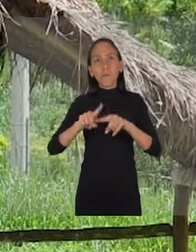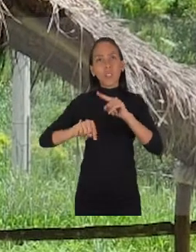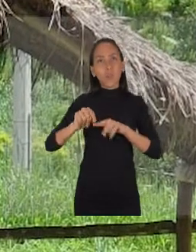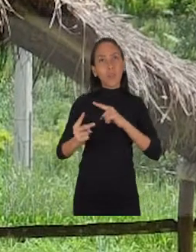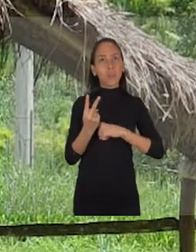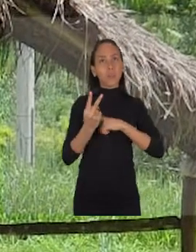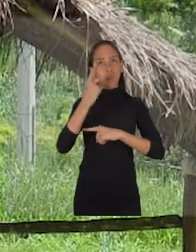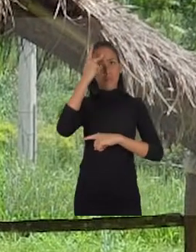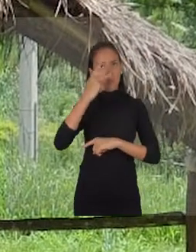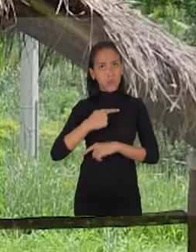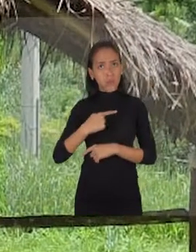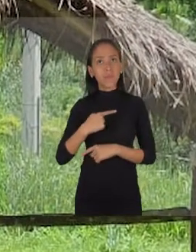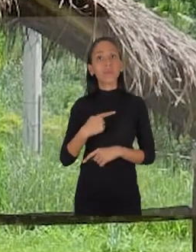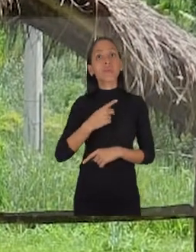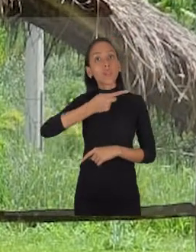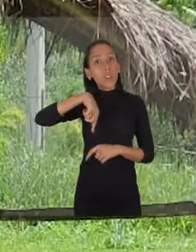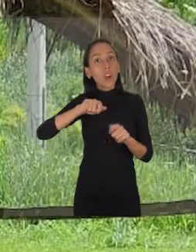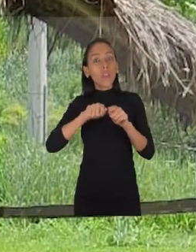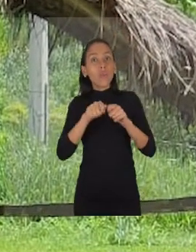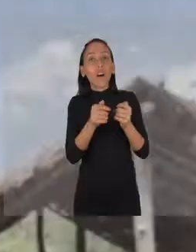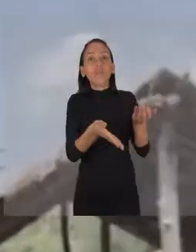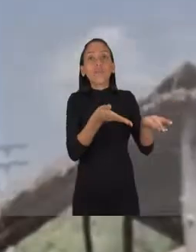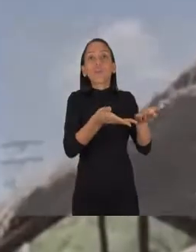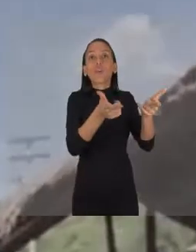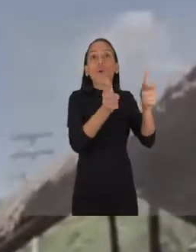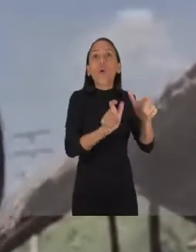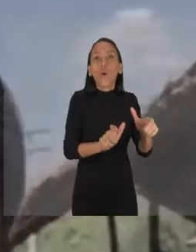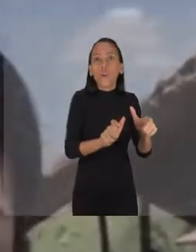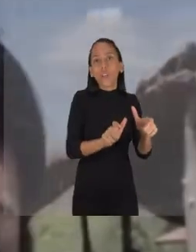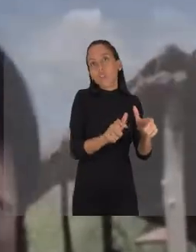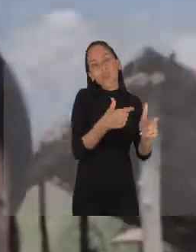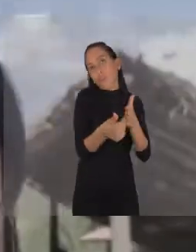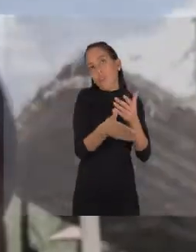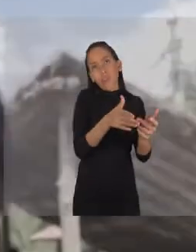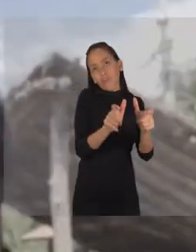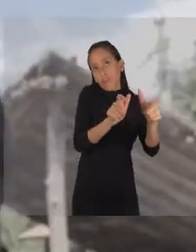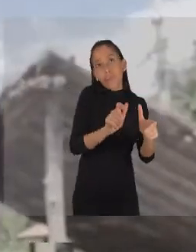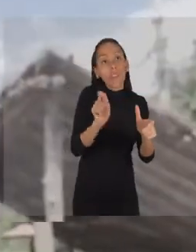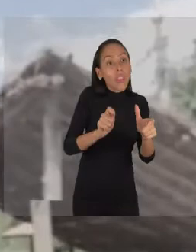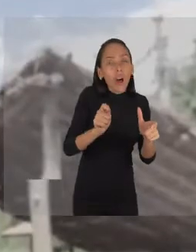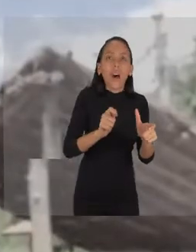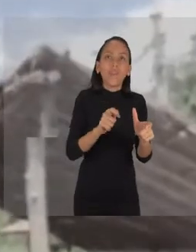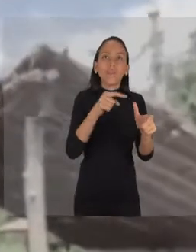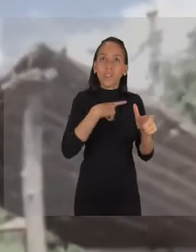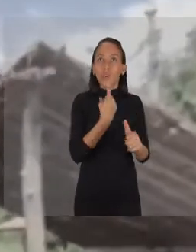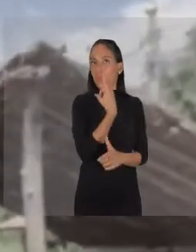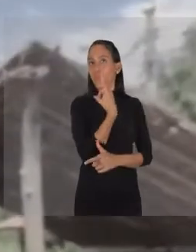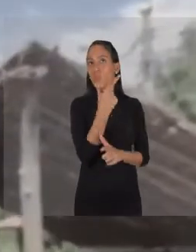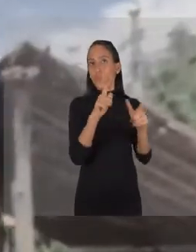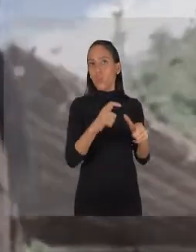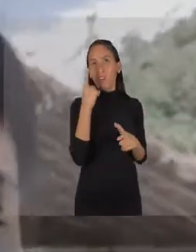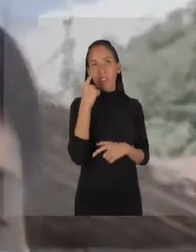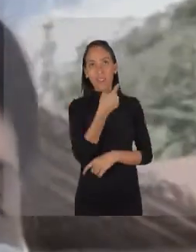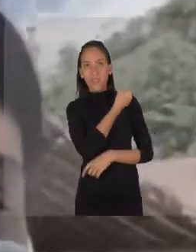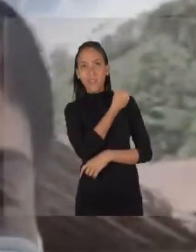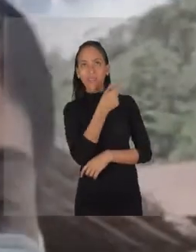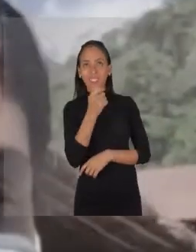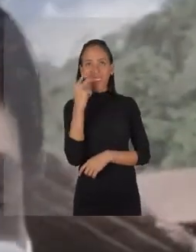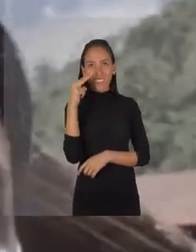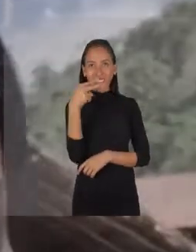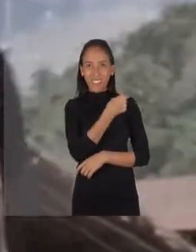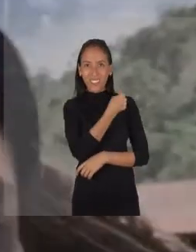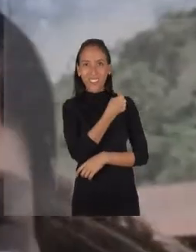atendimento é feito, né? Aonde dá. Aqui nós temos um local, né, ali no fundo, dá para vocês